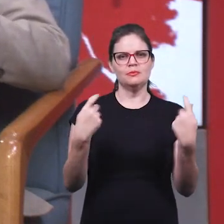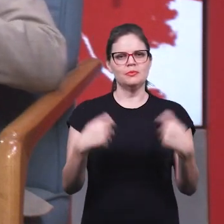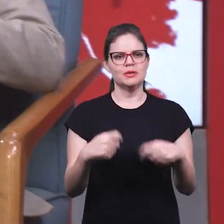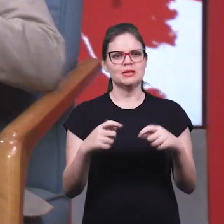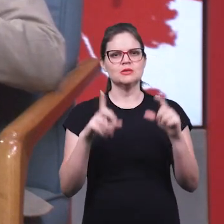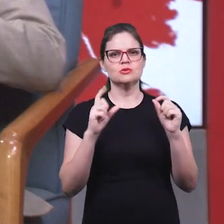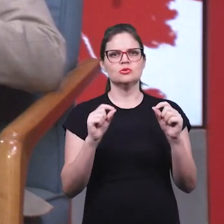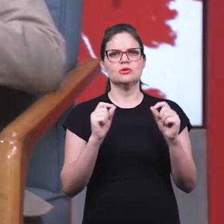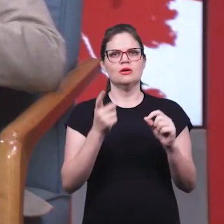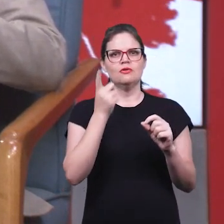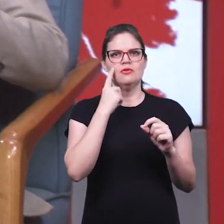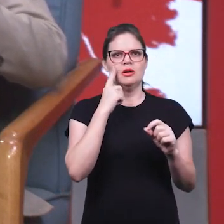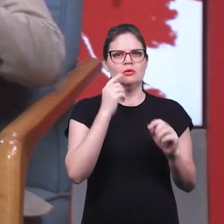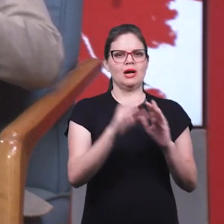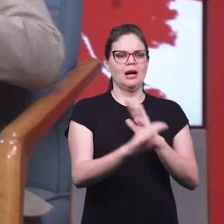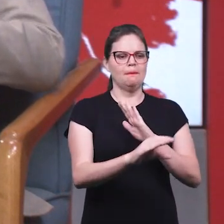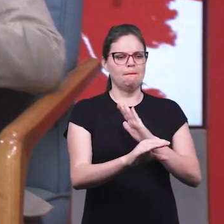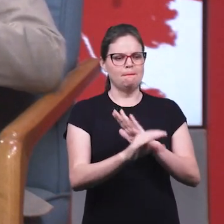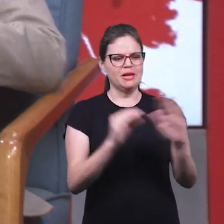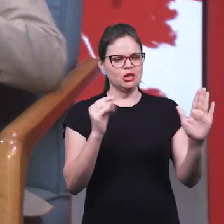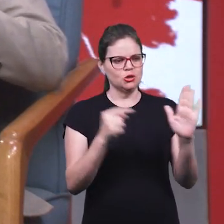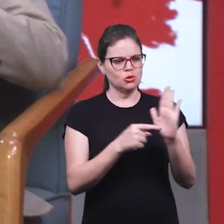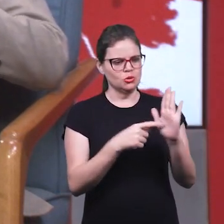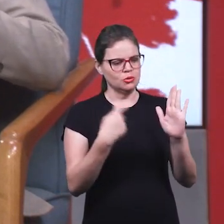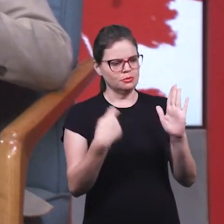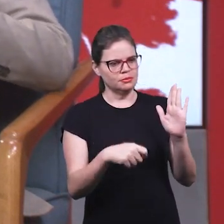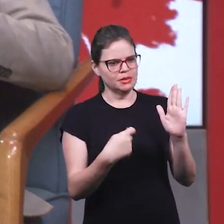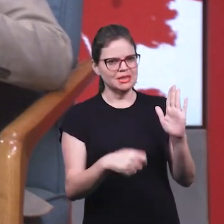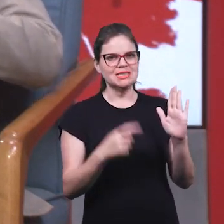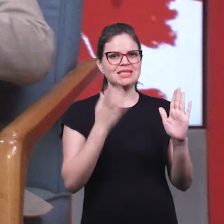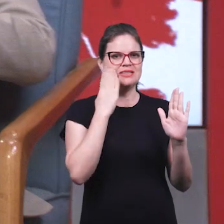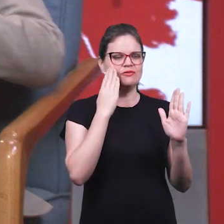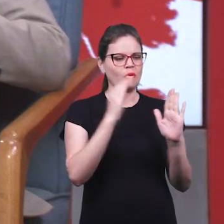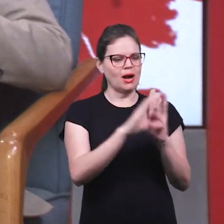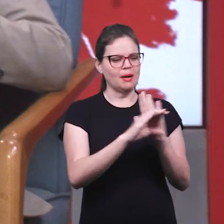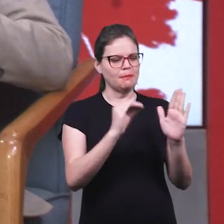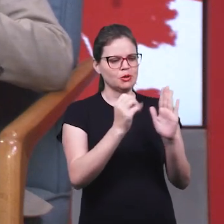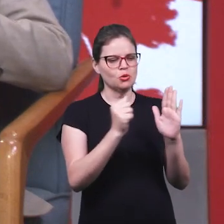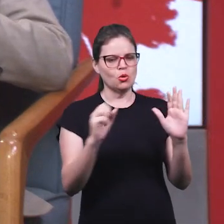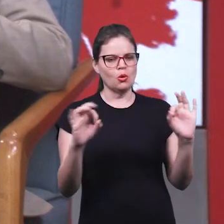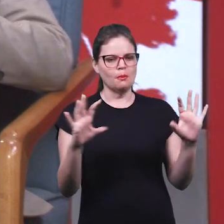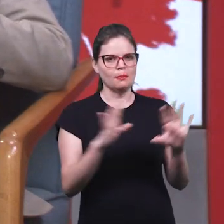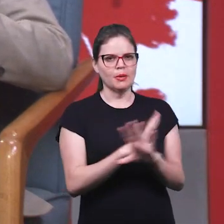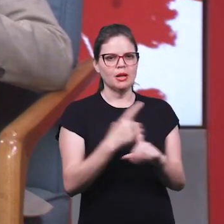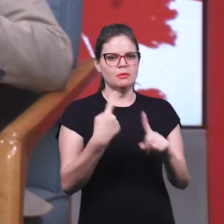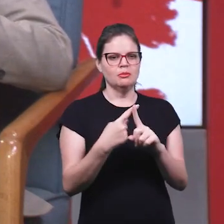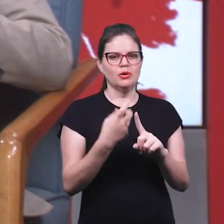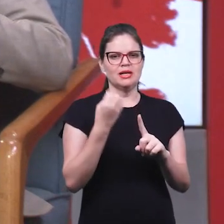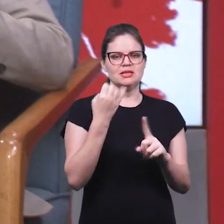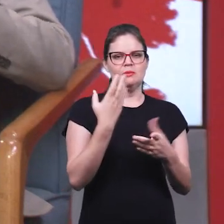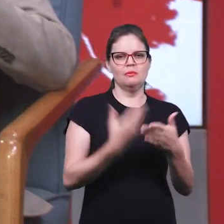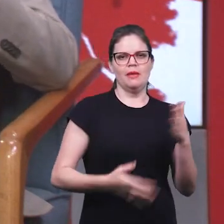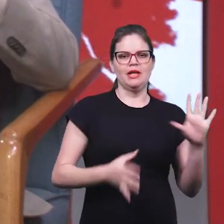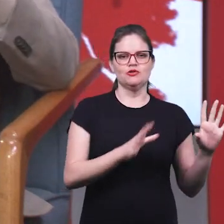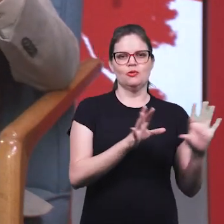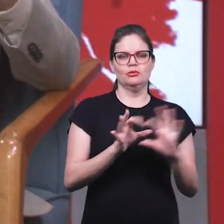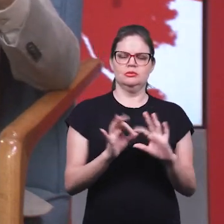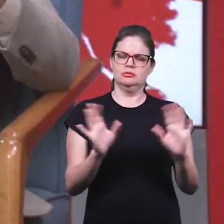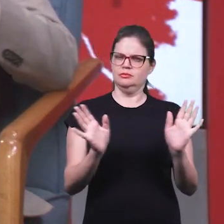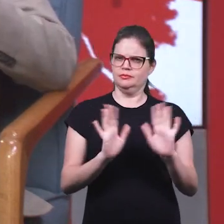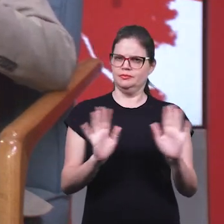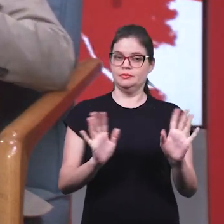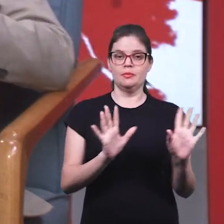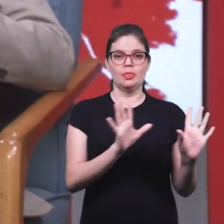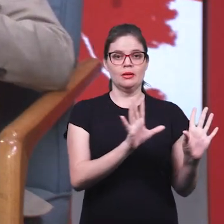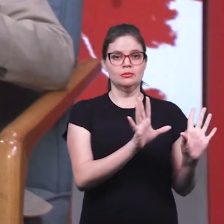você tem que se prender ao capítulo para você não sair do texto e do contexto. Texto e contexto. Contexto para